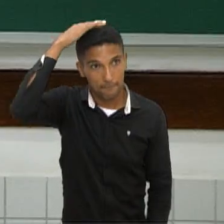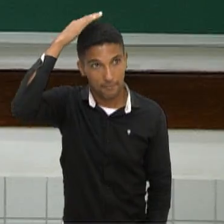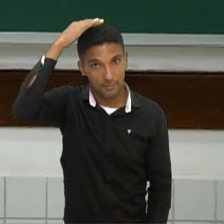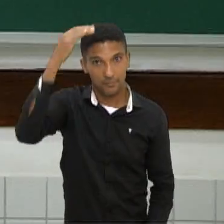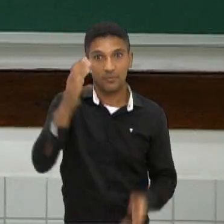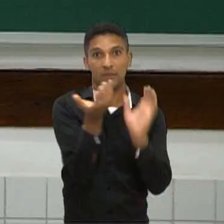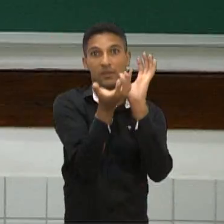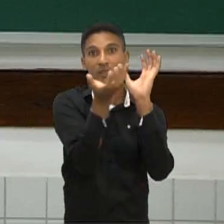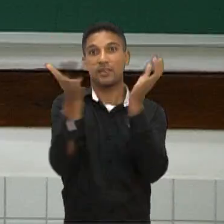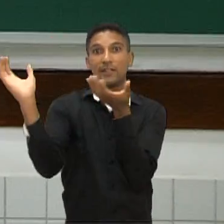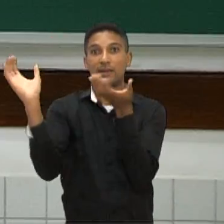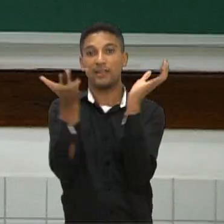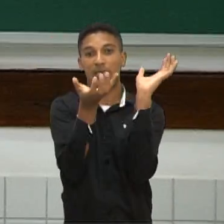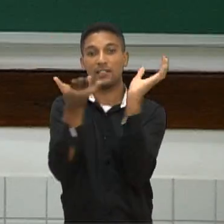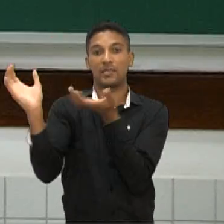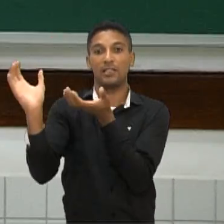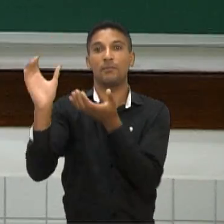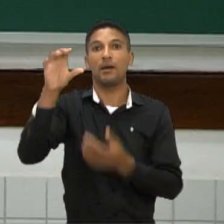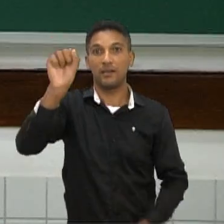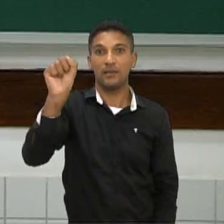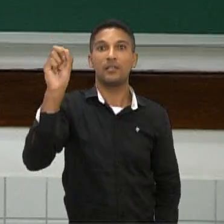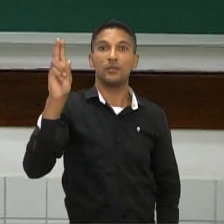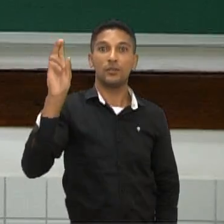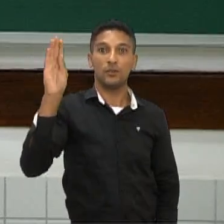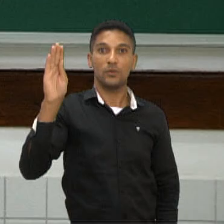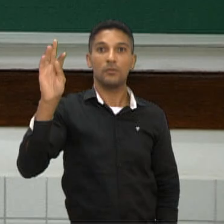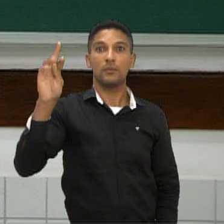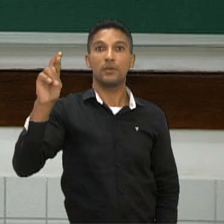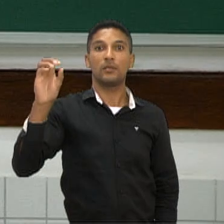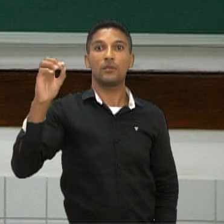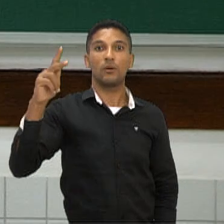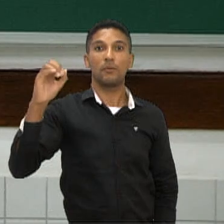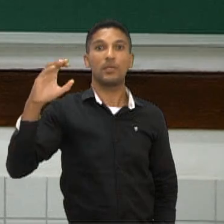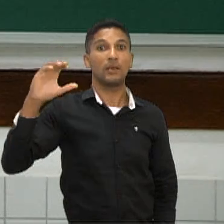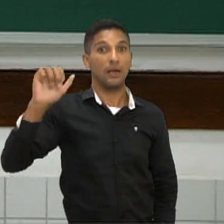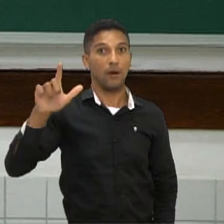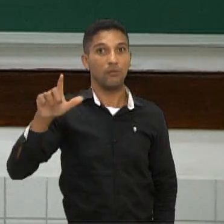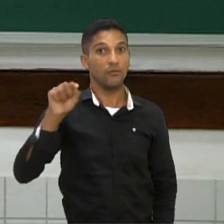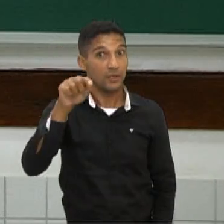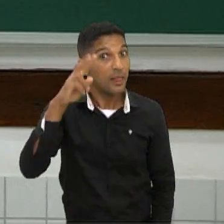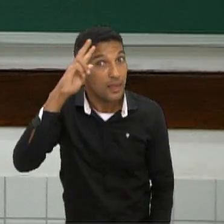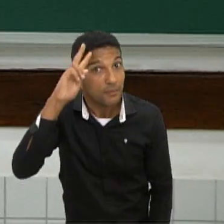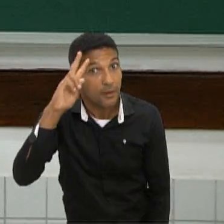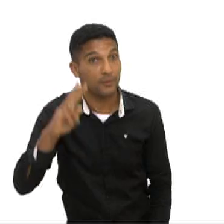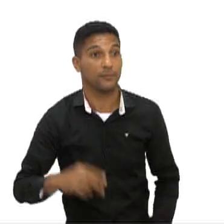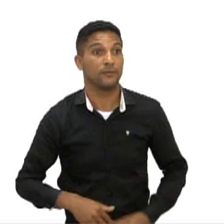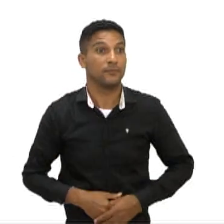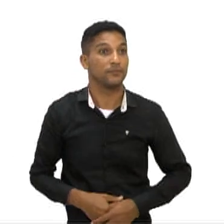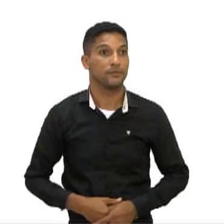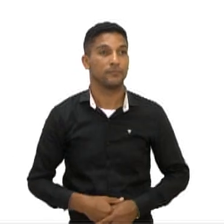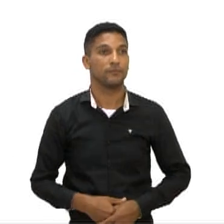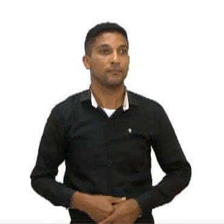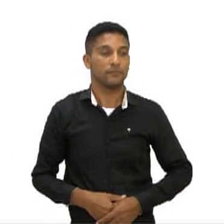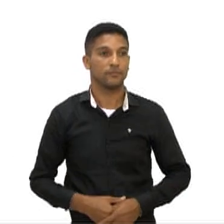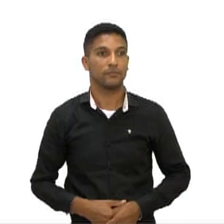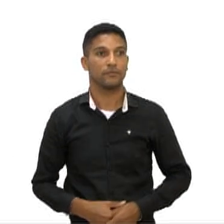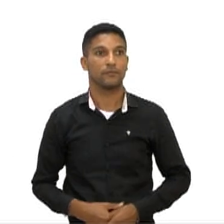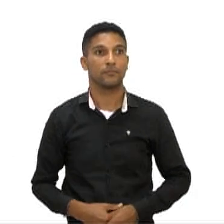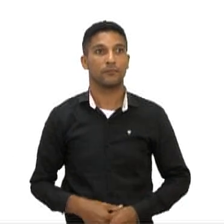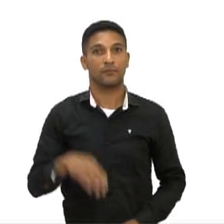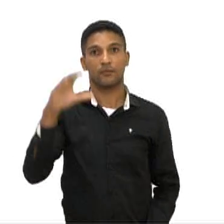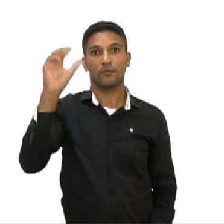clima subtropical. Não vamos esquecer disso, pessoal. Campos são formados